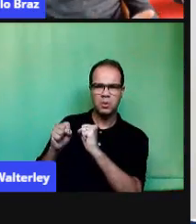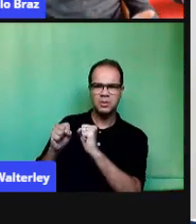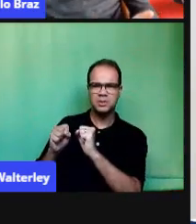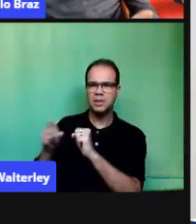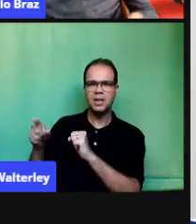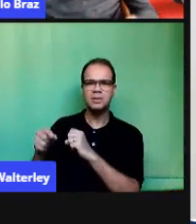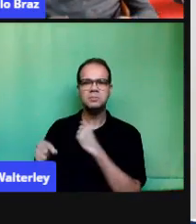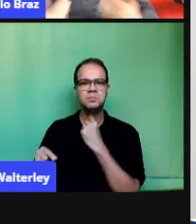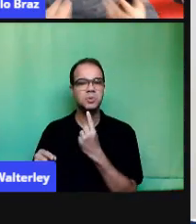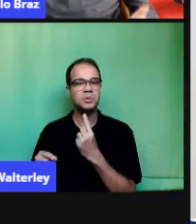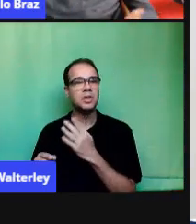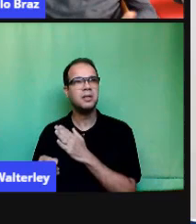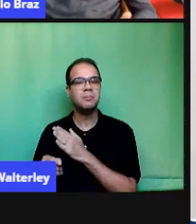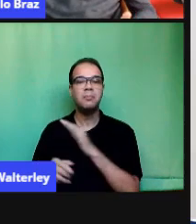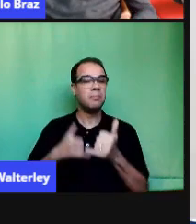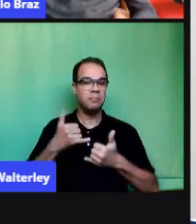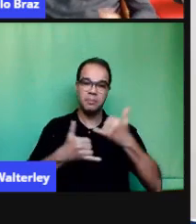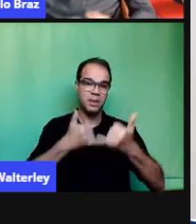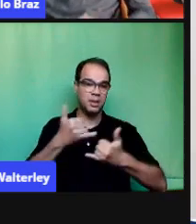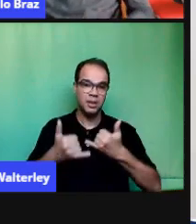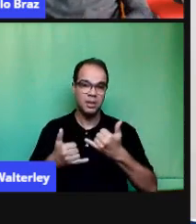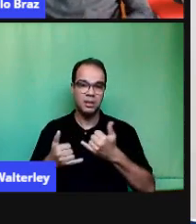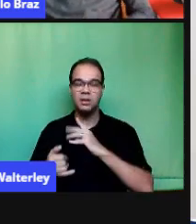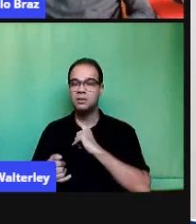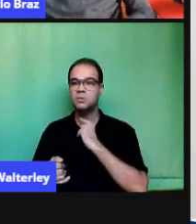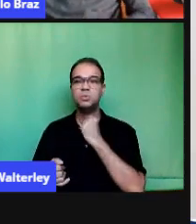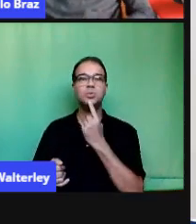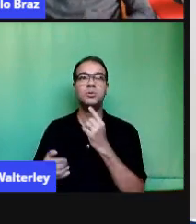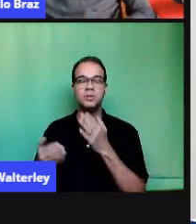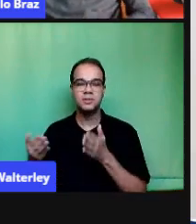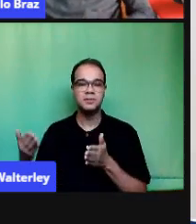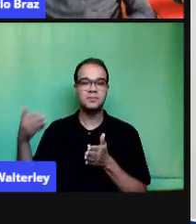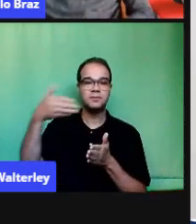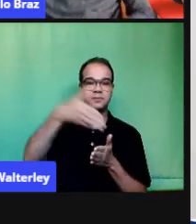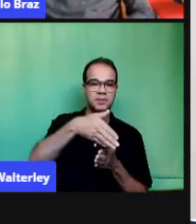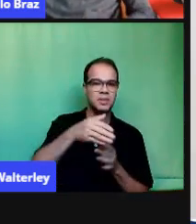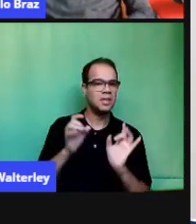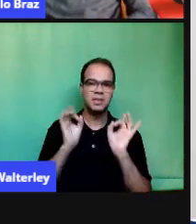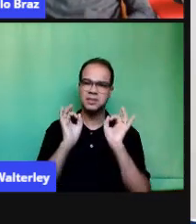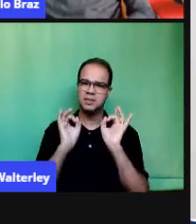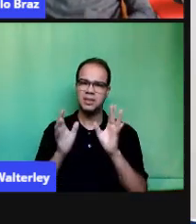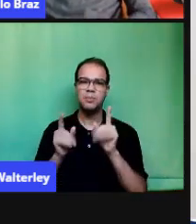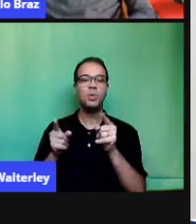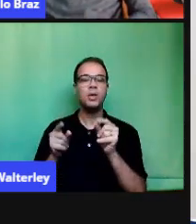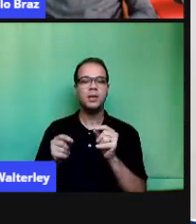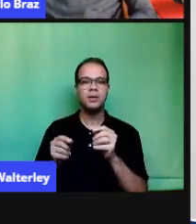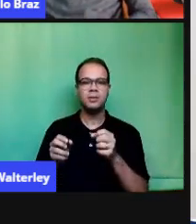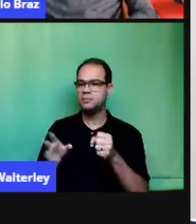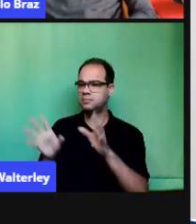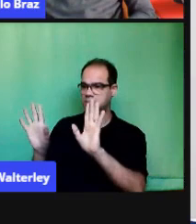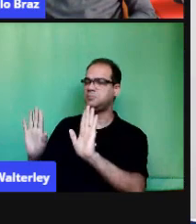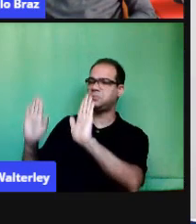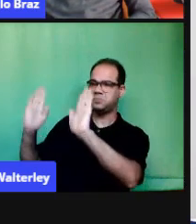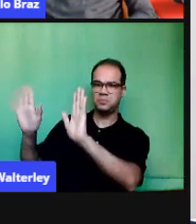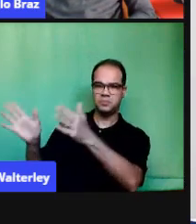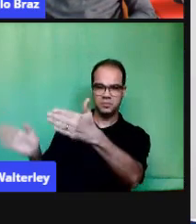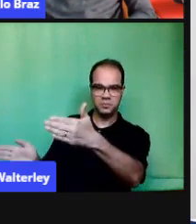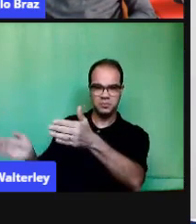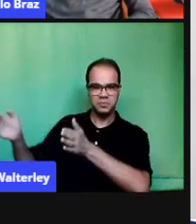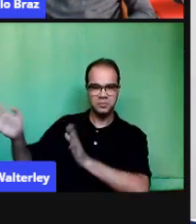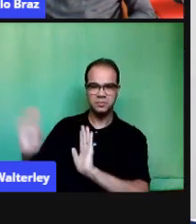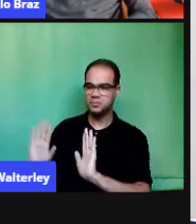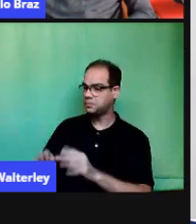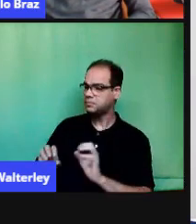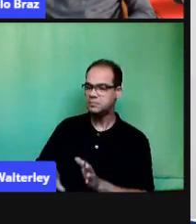acesso ao quintal, não tem acesso a dentro da casa e muitas vezes ele fica apenas dentro de um canil. e o tutor desse animal muitas vezes também não